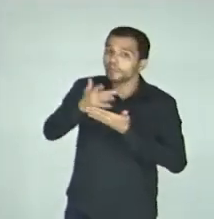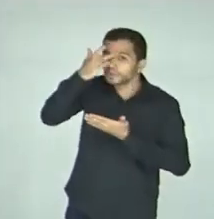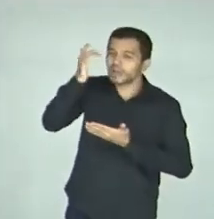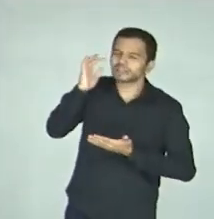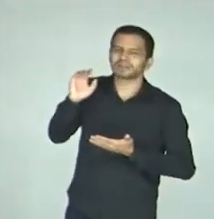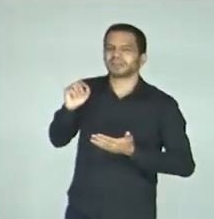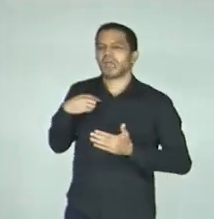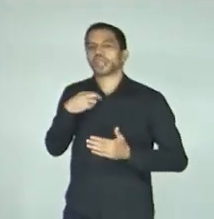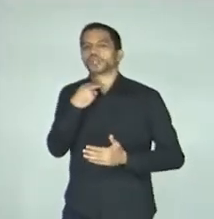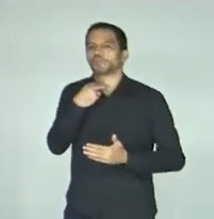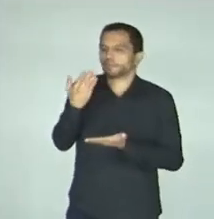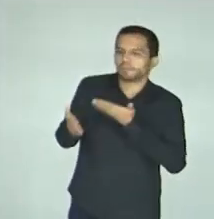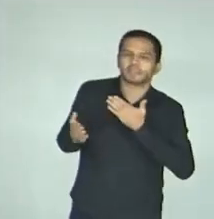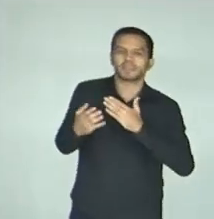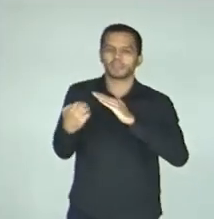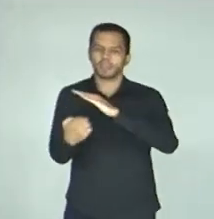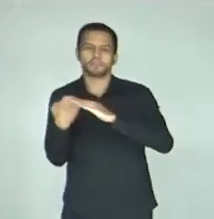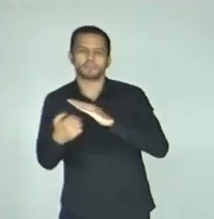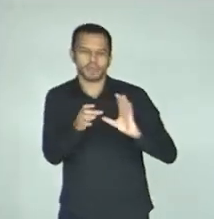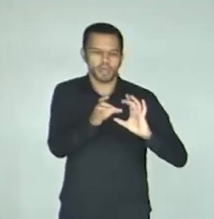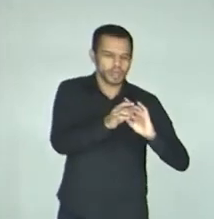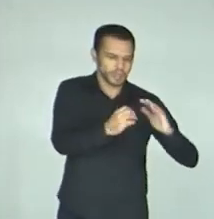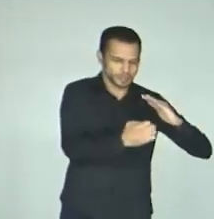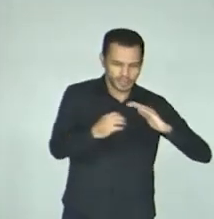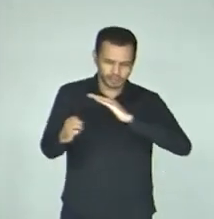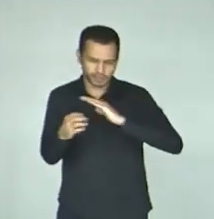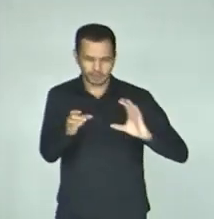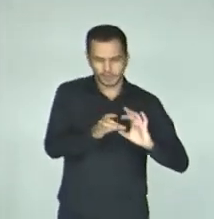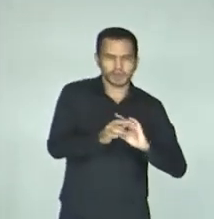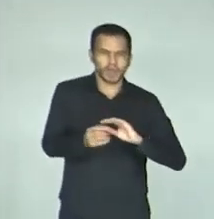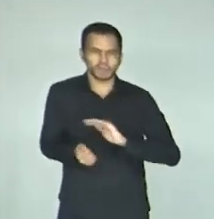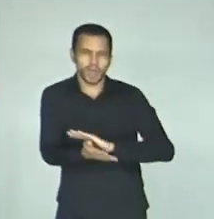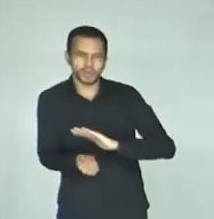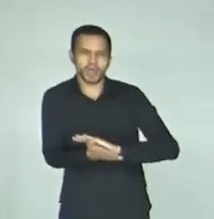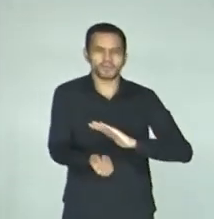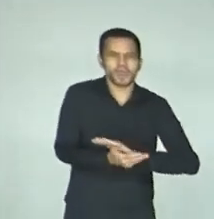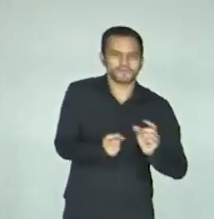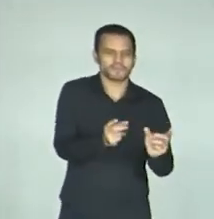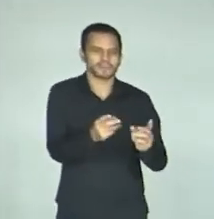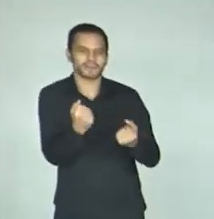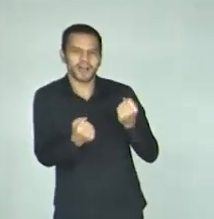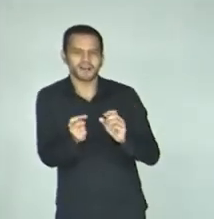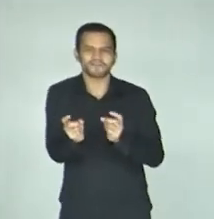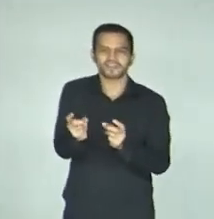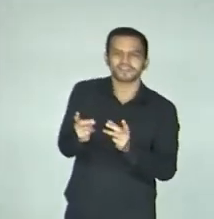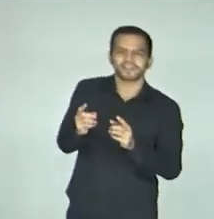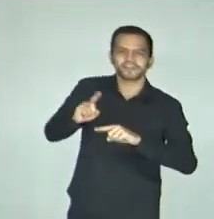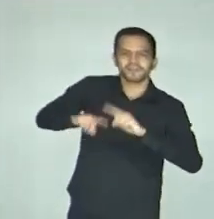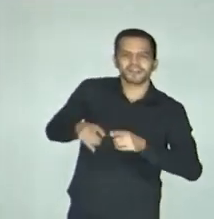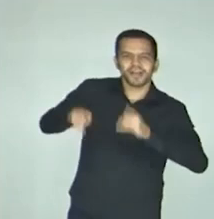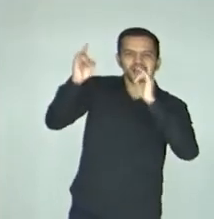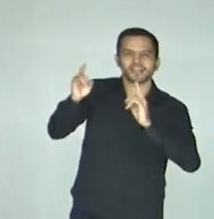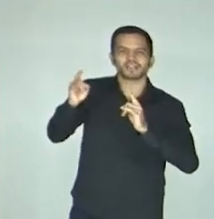justo honesto e aí tem uns dinheirinho que ganhava se por fora fazendo as molecagens na venda de carro na venda de imóvel na verdade está